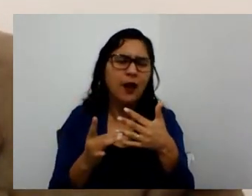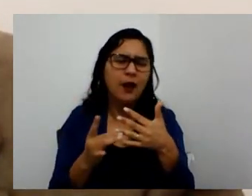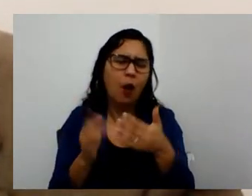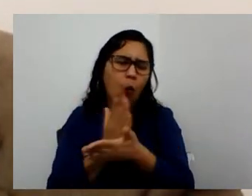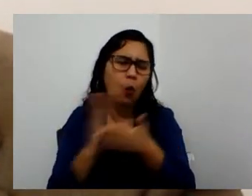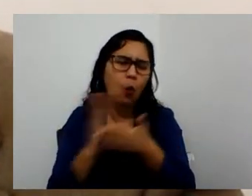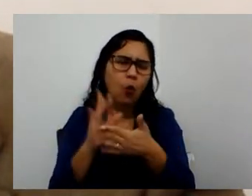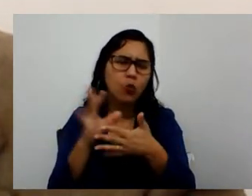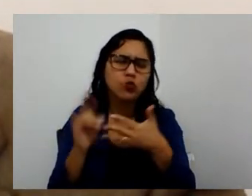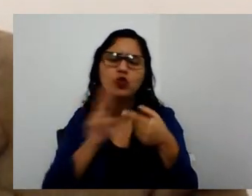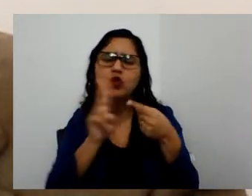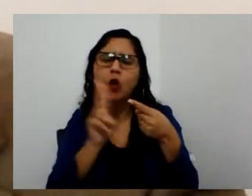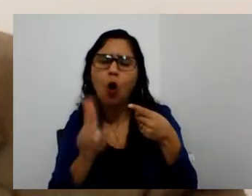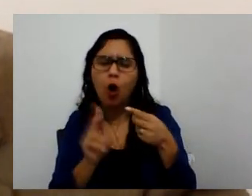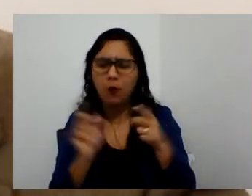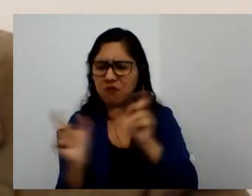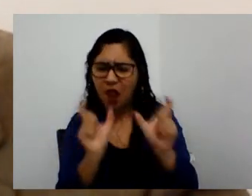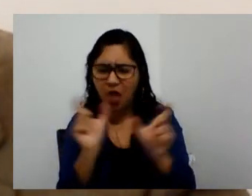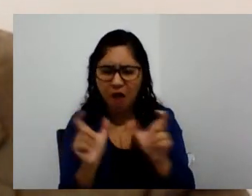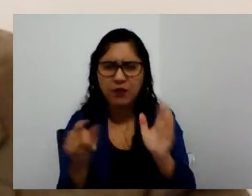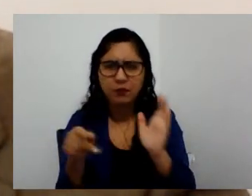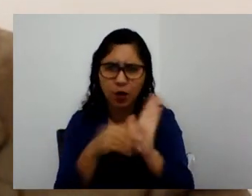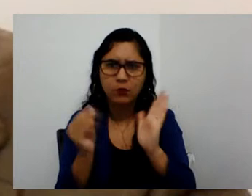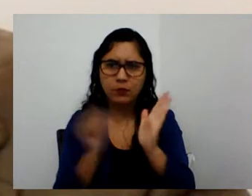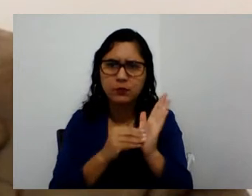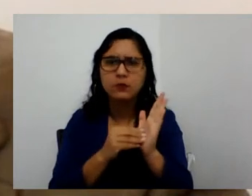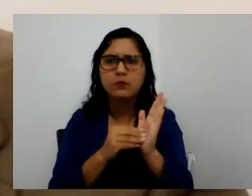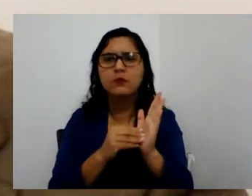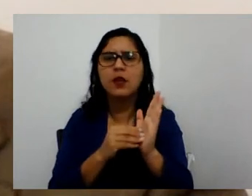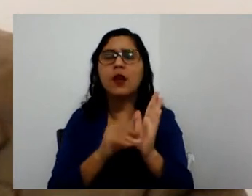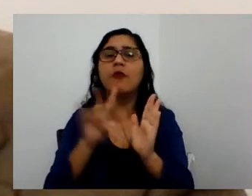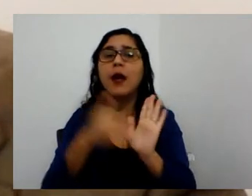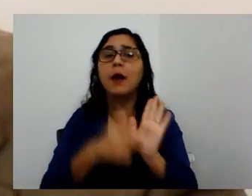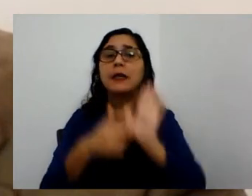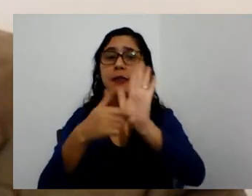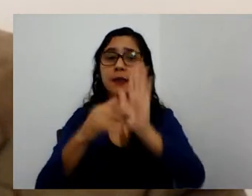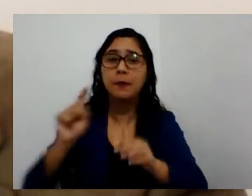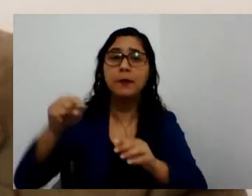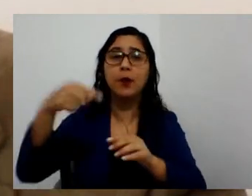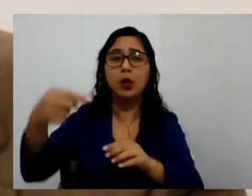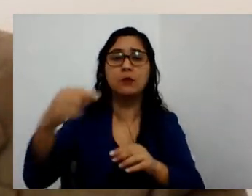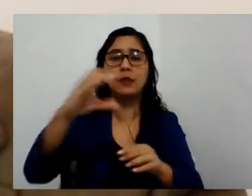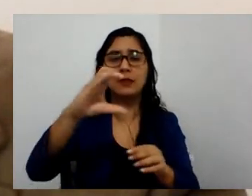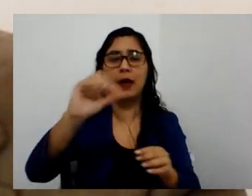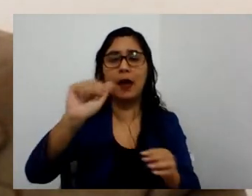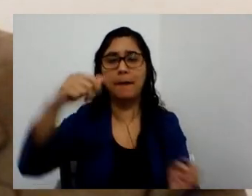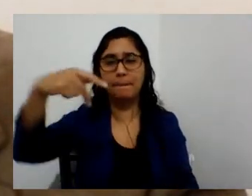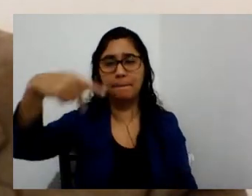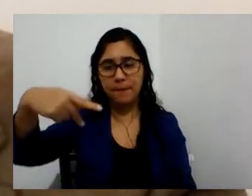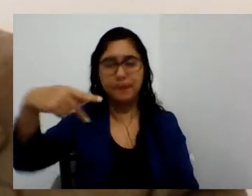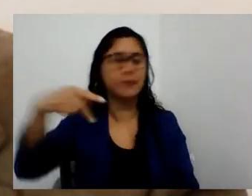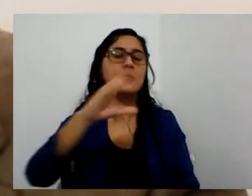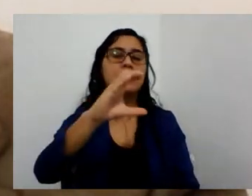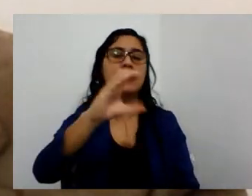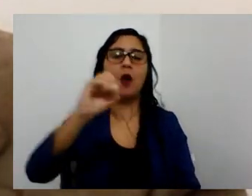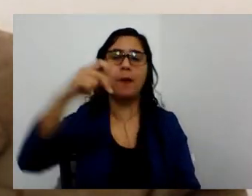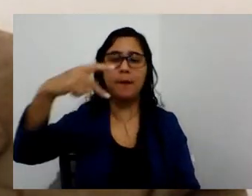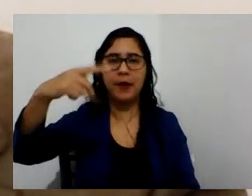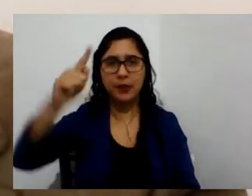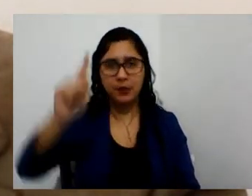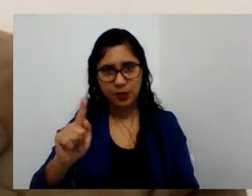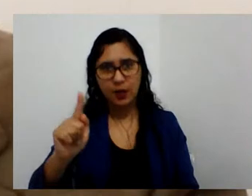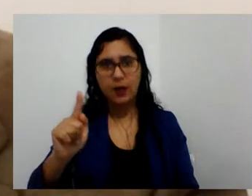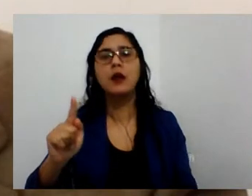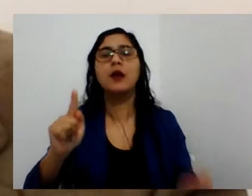de nomenclatura, termos técnicos, será provavelmente apresentado na próxima COPG, e com certeza já aprovado